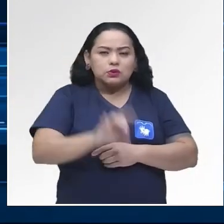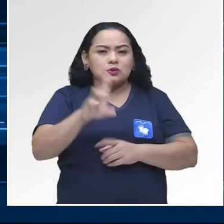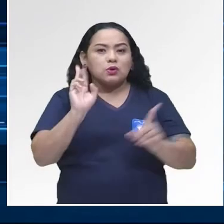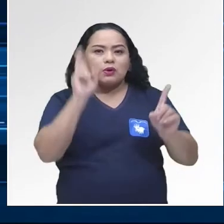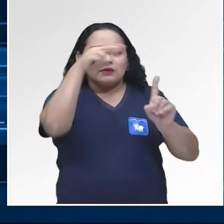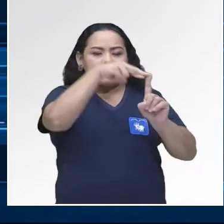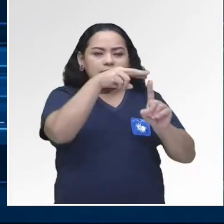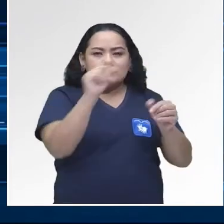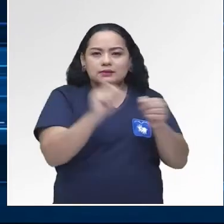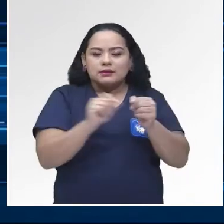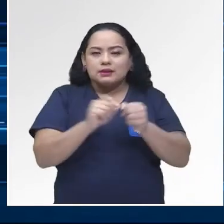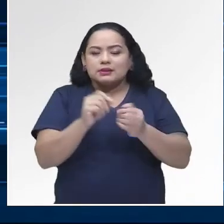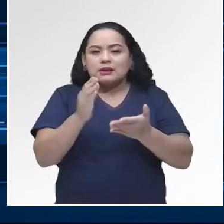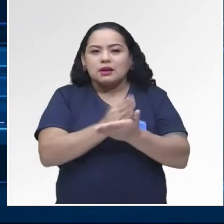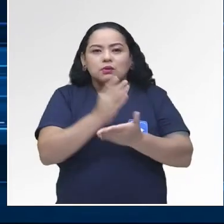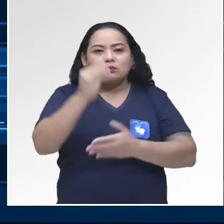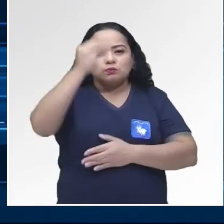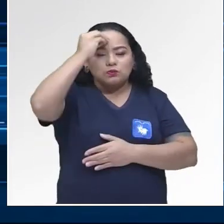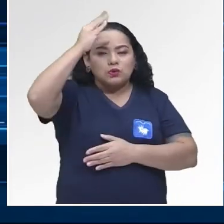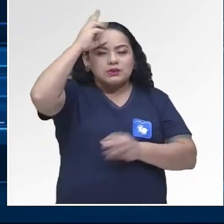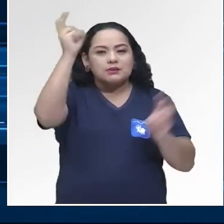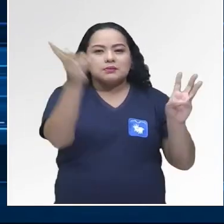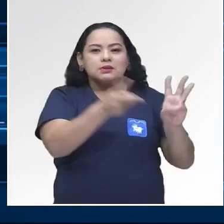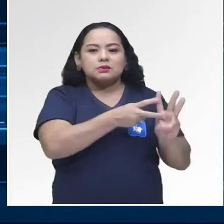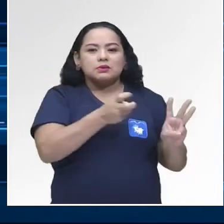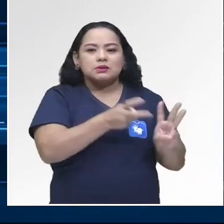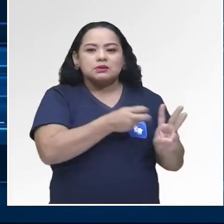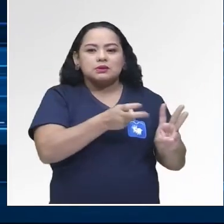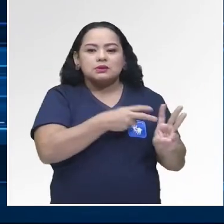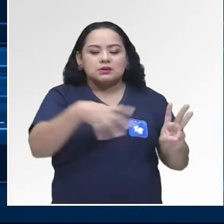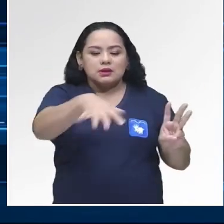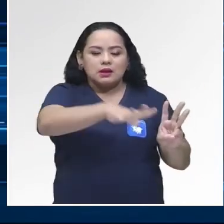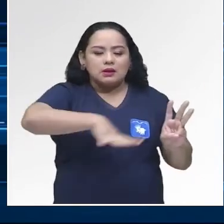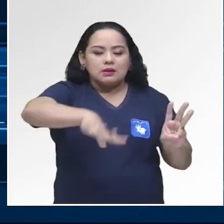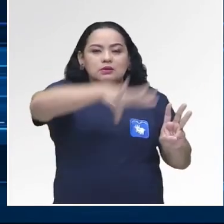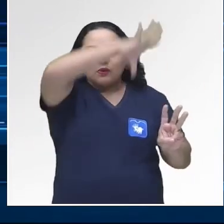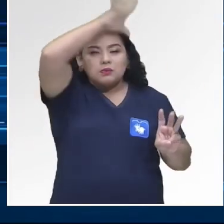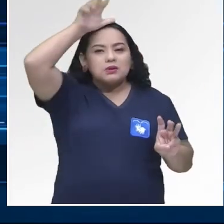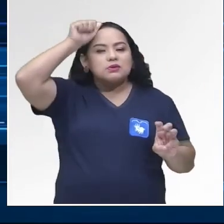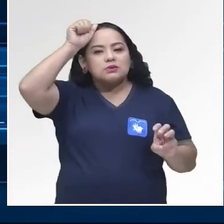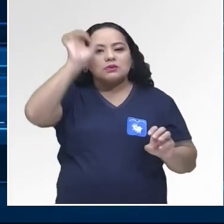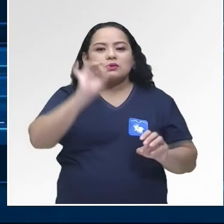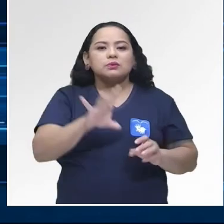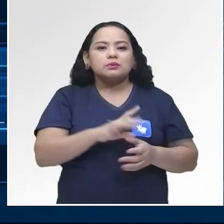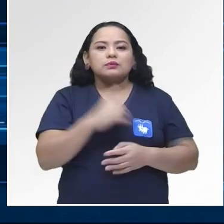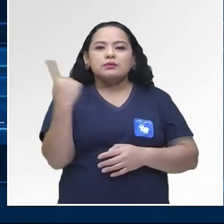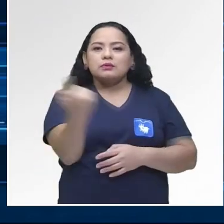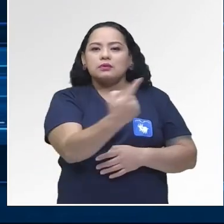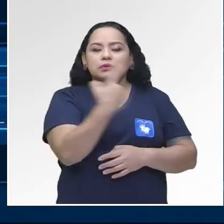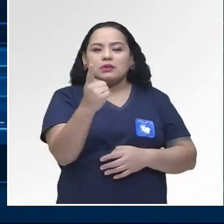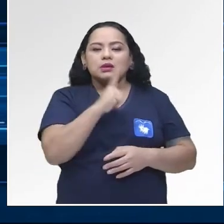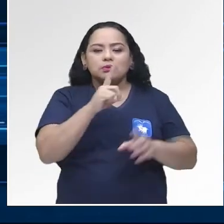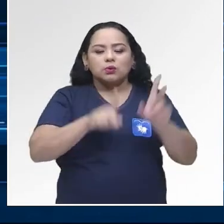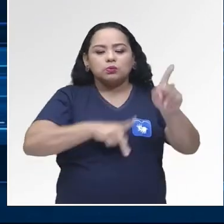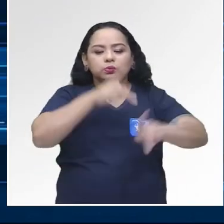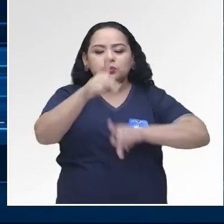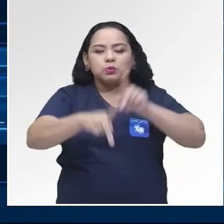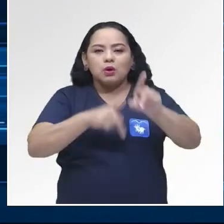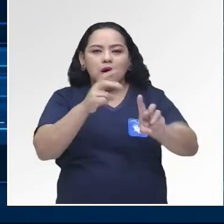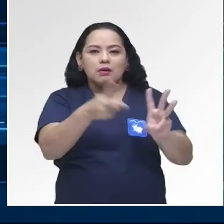referência ao conhecimento indígena, né? Da nossa região amazônica aqui, que nós temos aí os povos